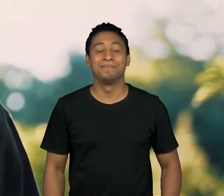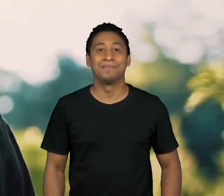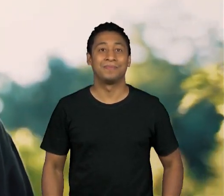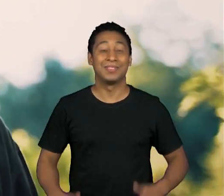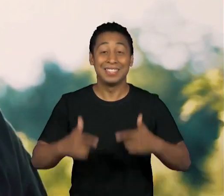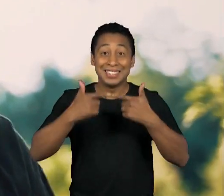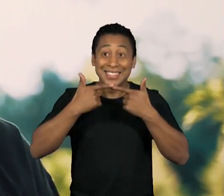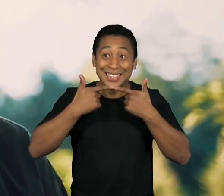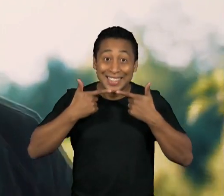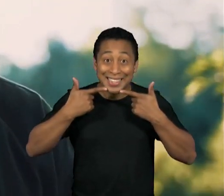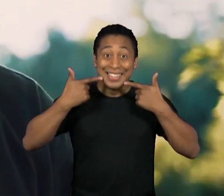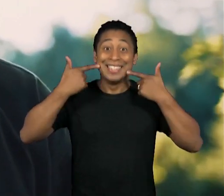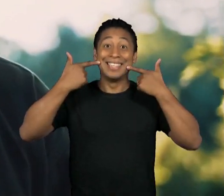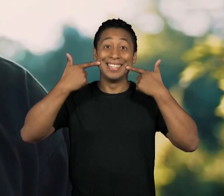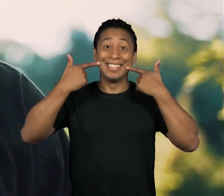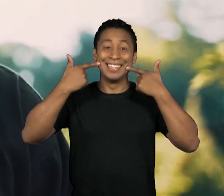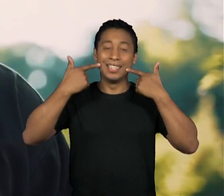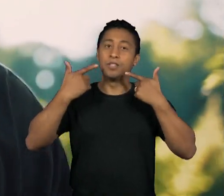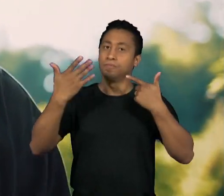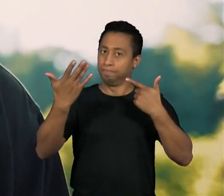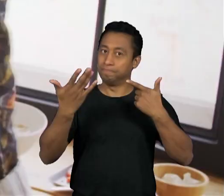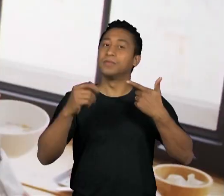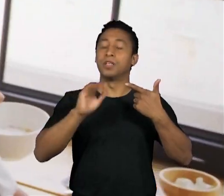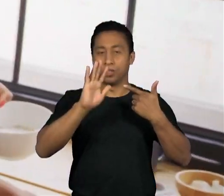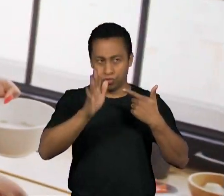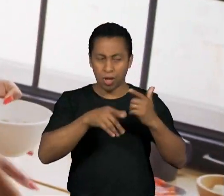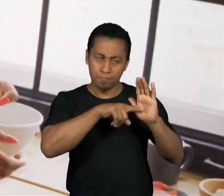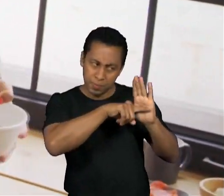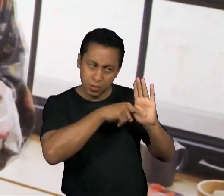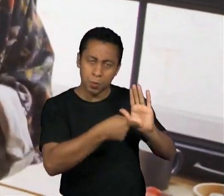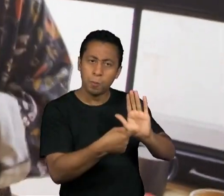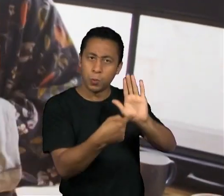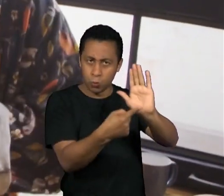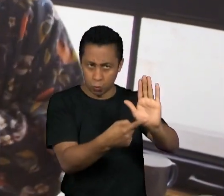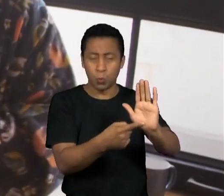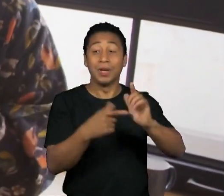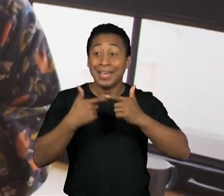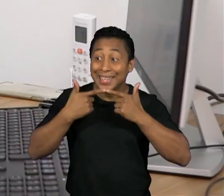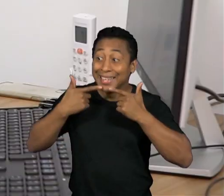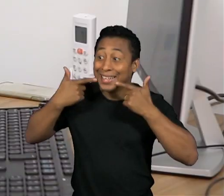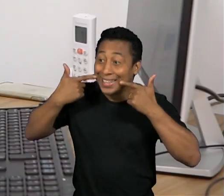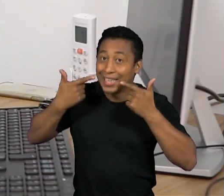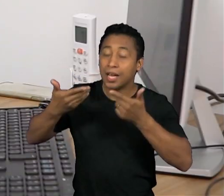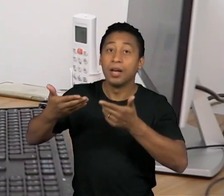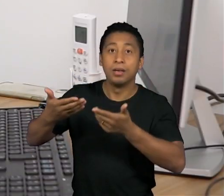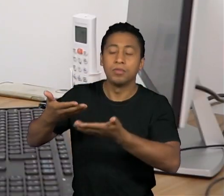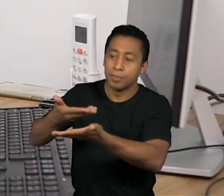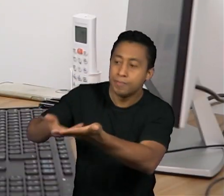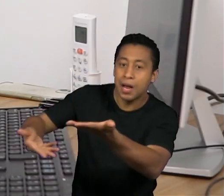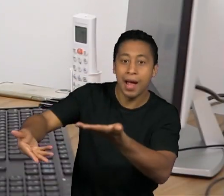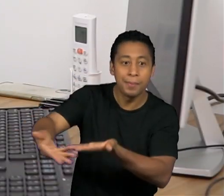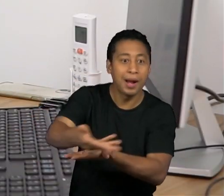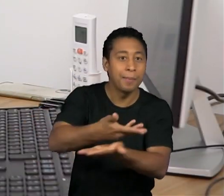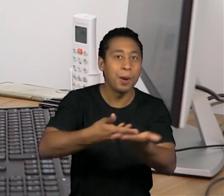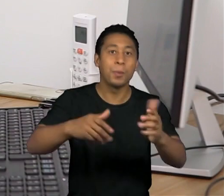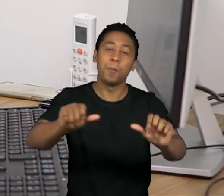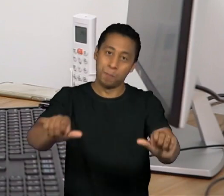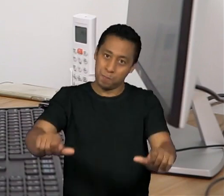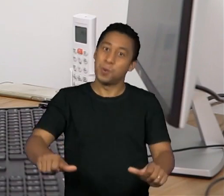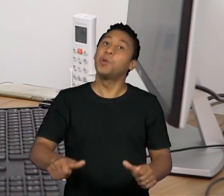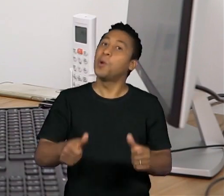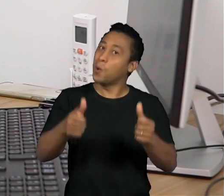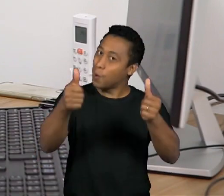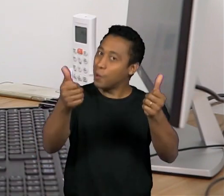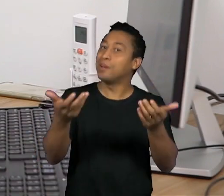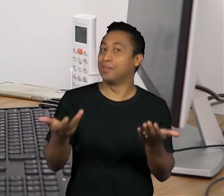Sorrir, eu acho que é uma coisa que já tem comprovação que melhora as relações sociais, tem esses benefícios endógenos